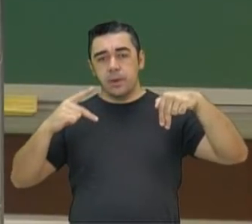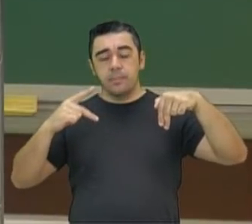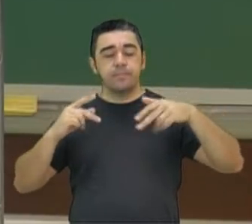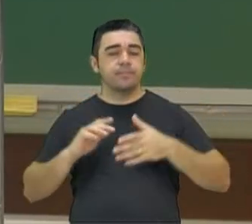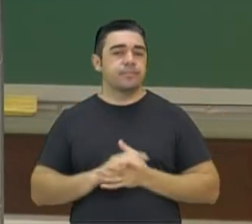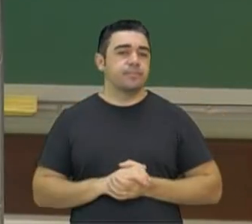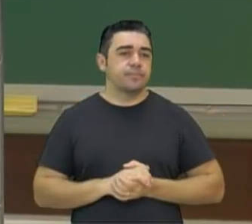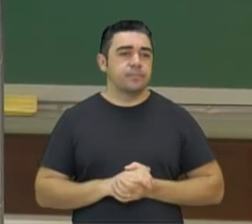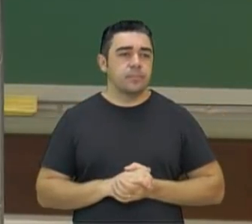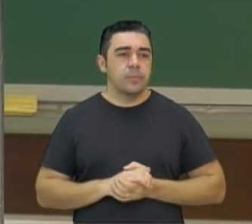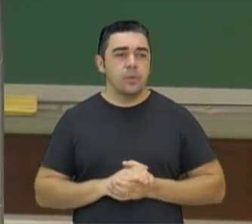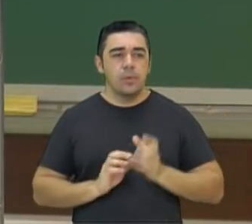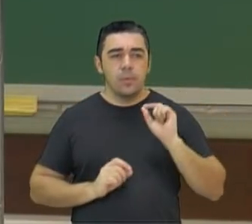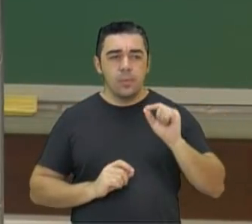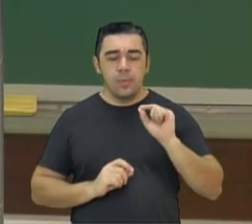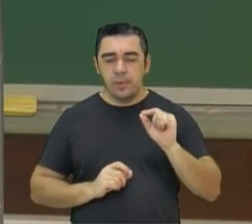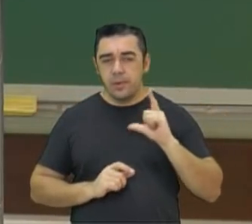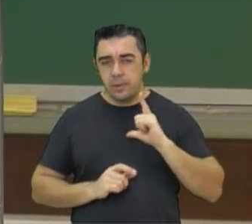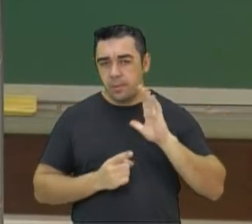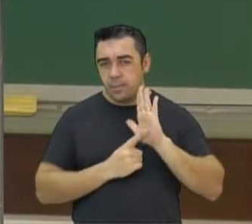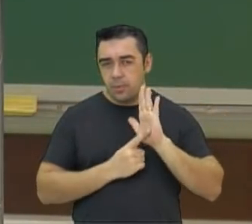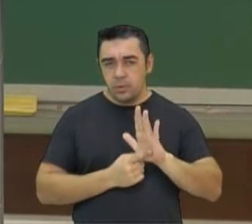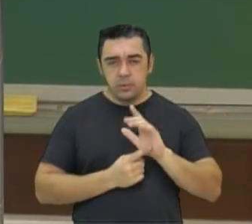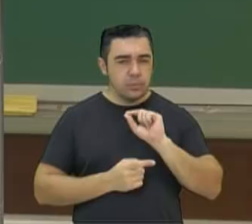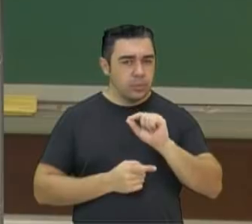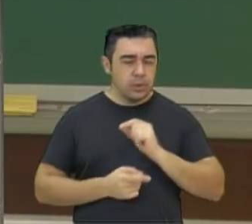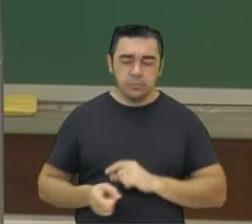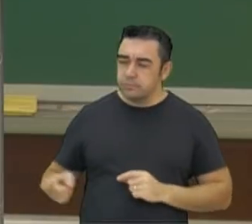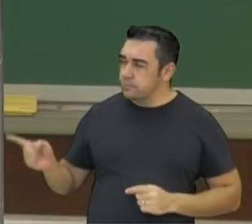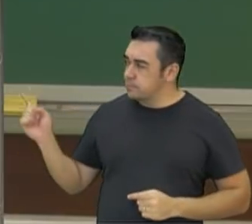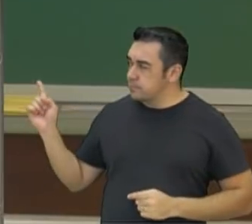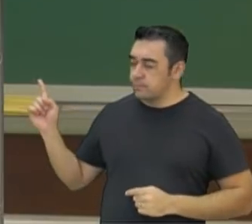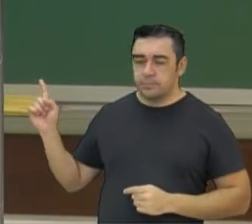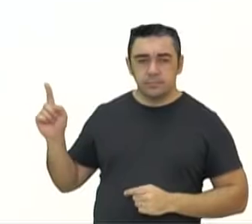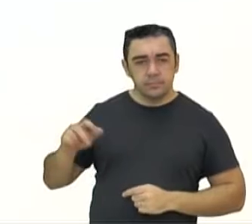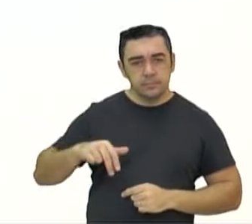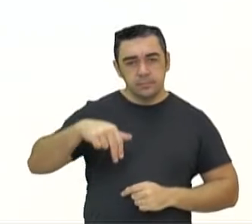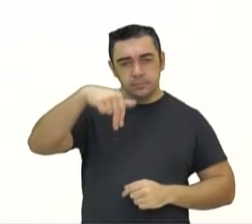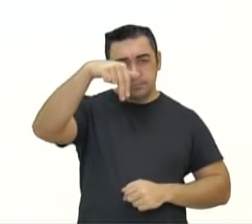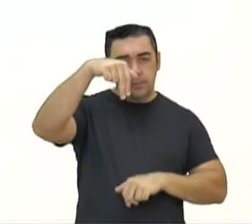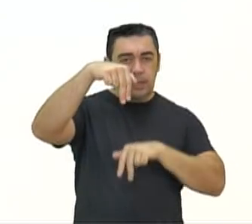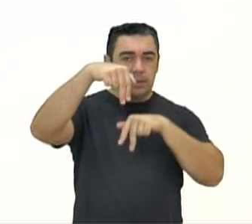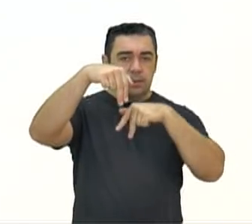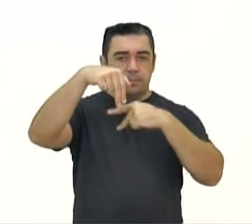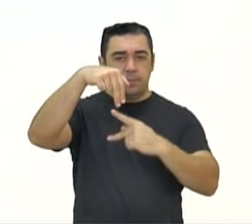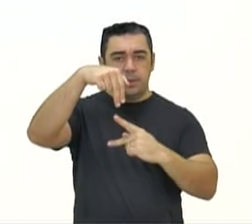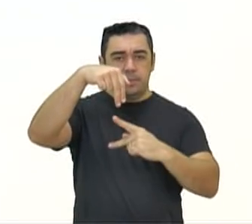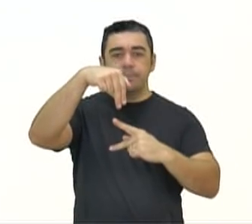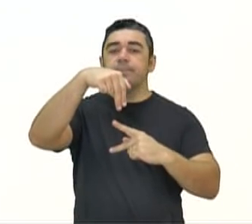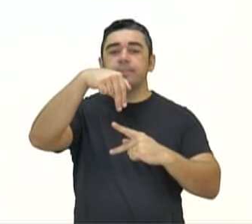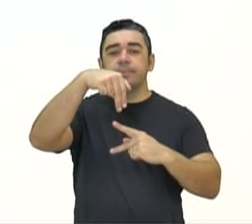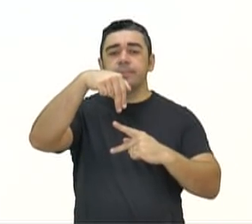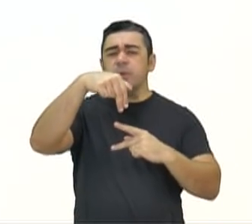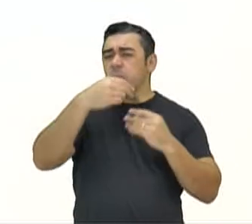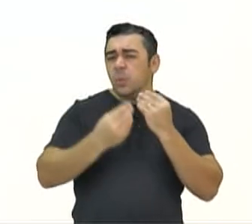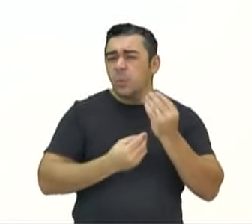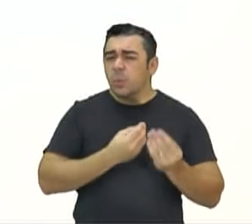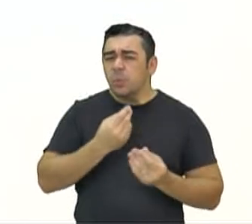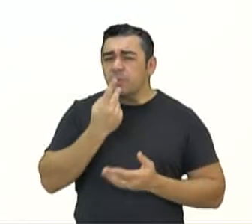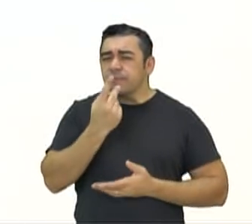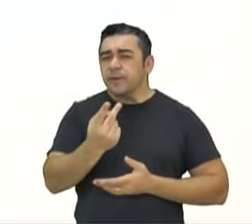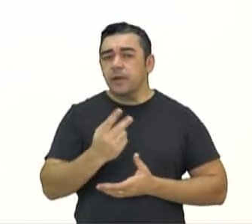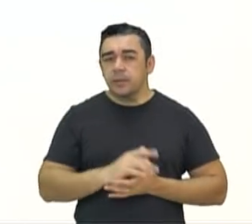Indicado por, temos esta simbologia aqui, NP. Como que a gente lê isso